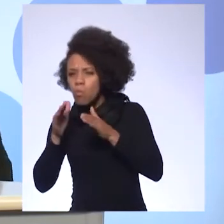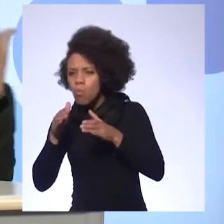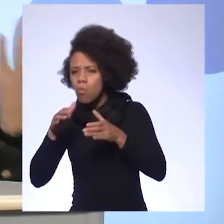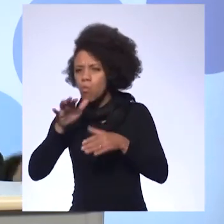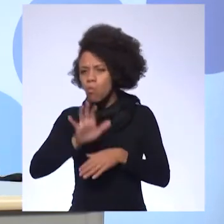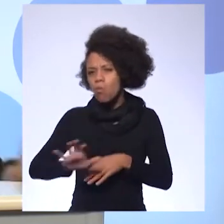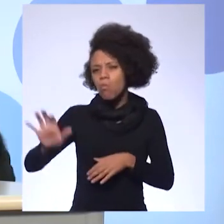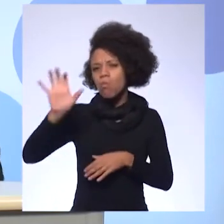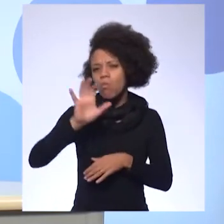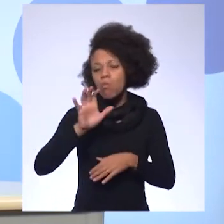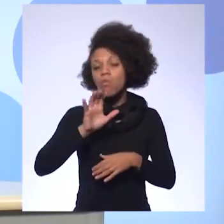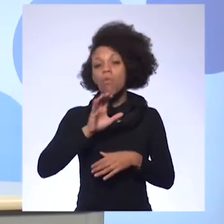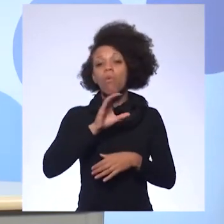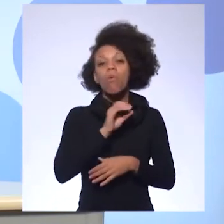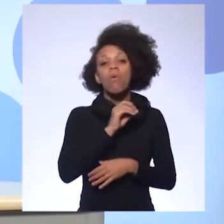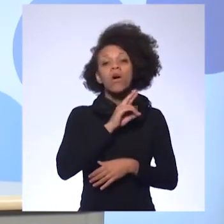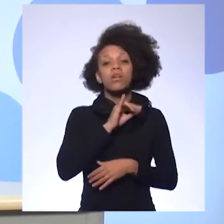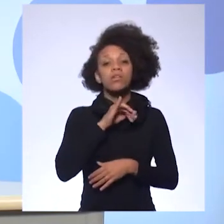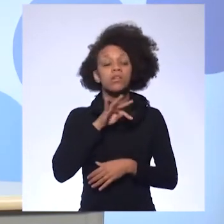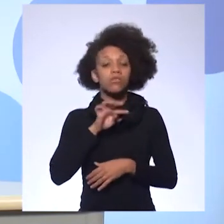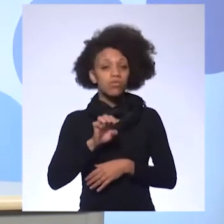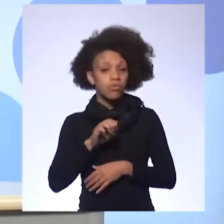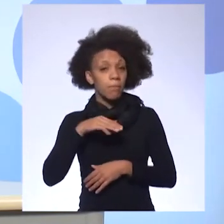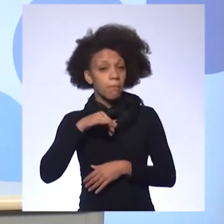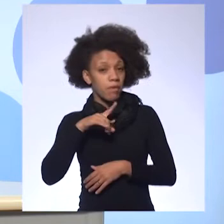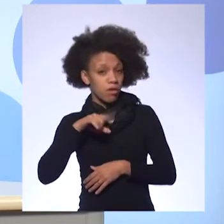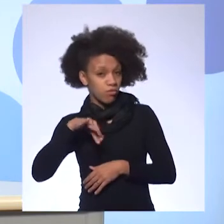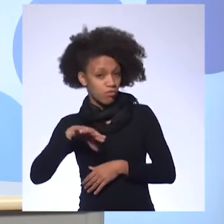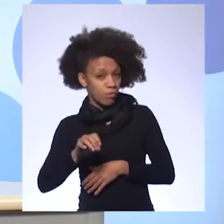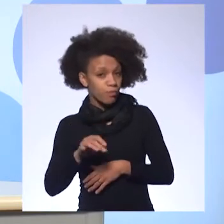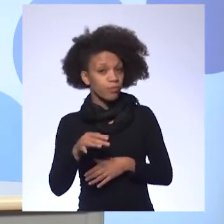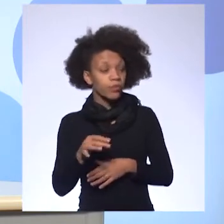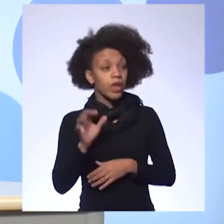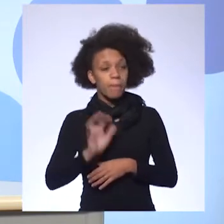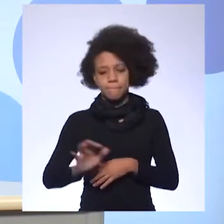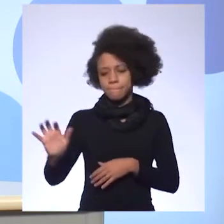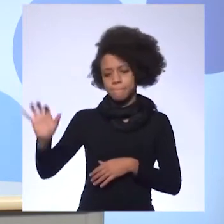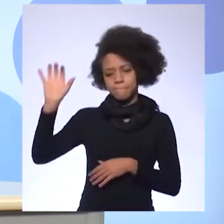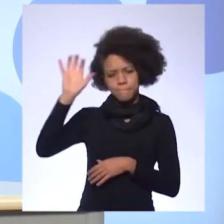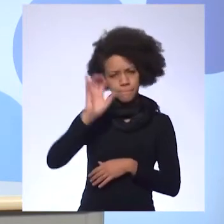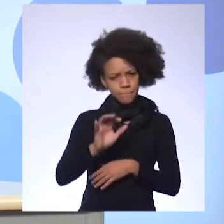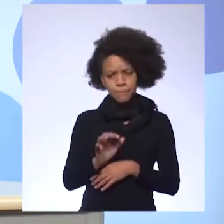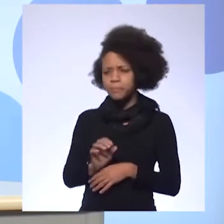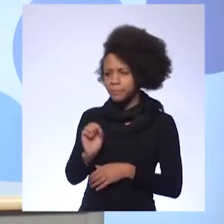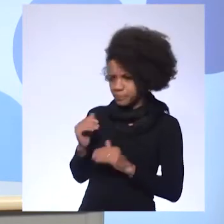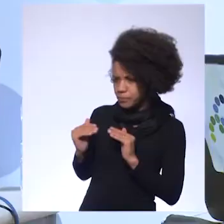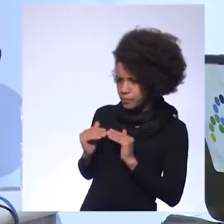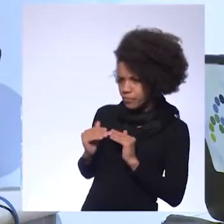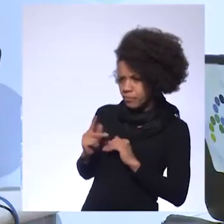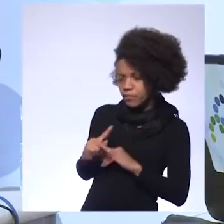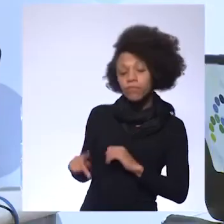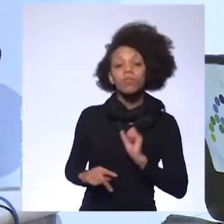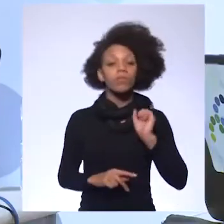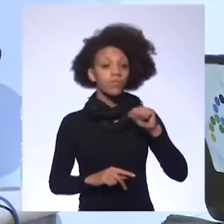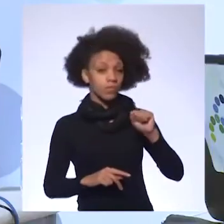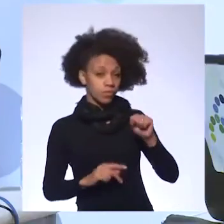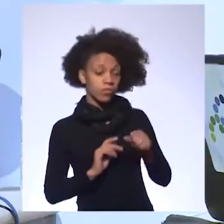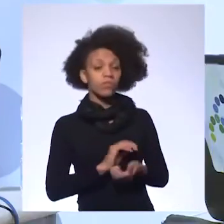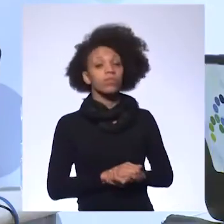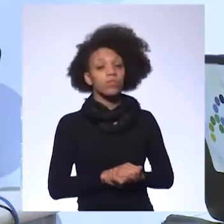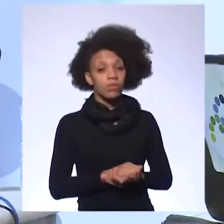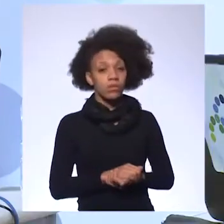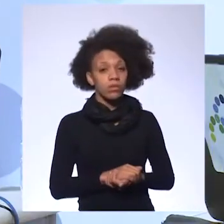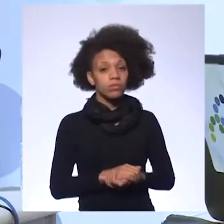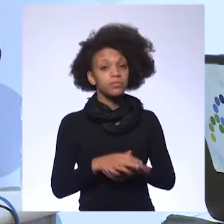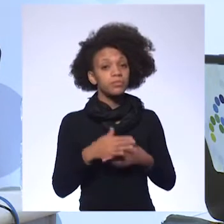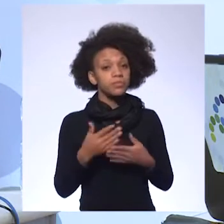de Oriente Médio, né, que compõe essa regionalização. Né, professora? Isso mesmo, professora Milene.